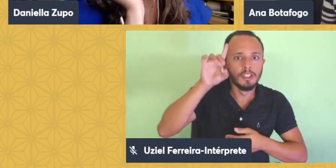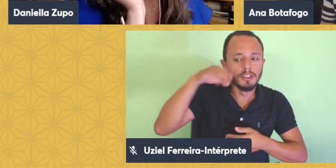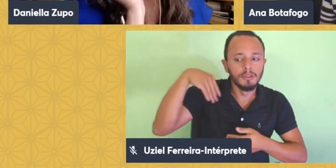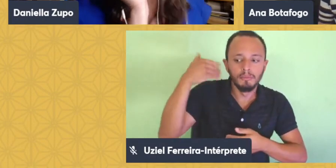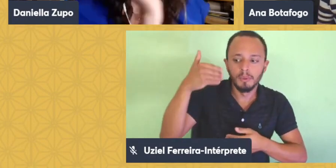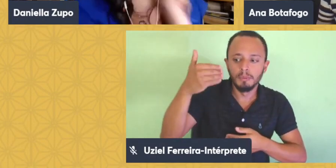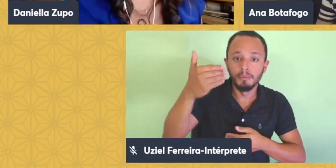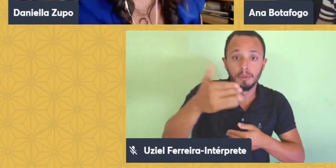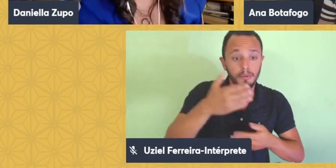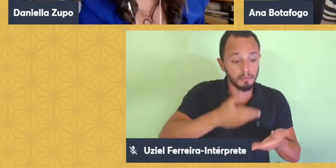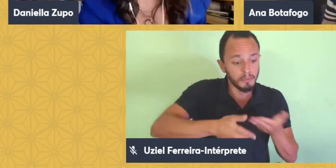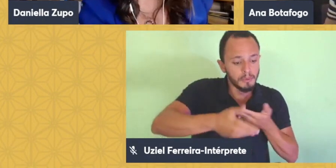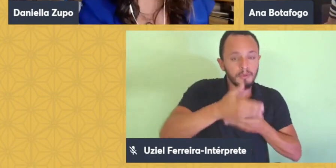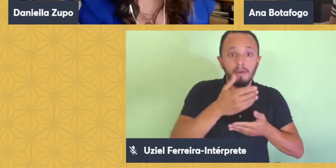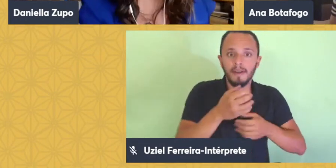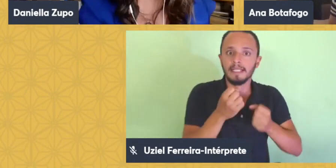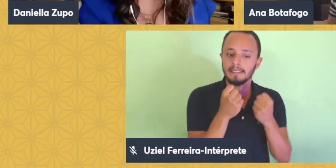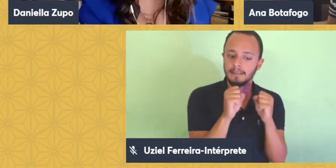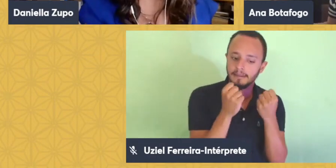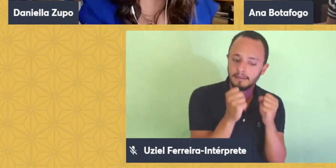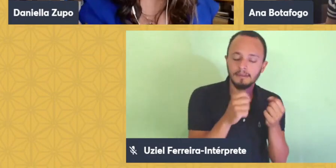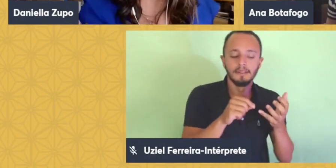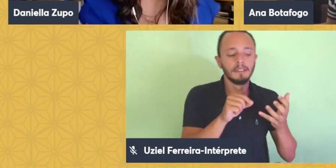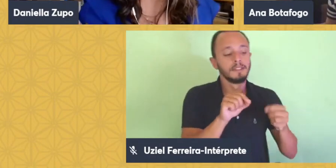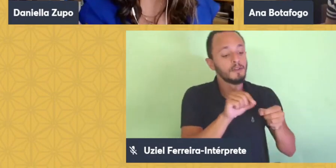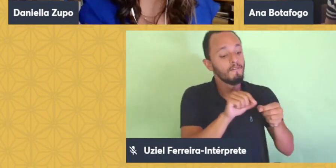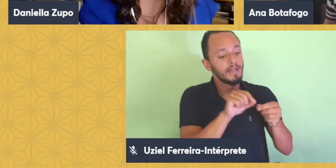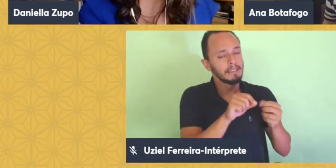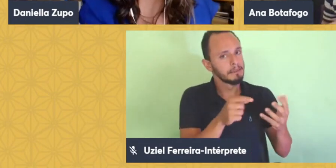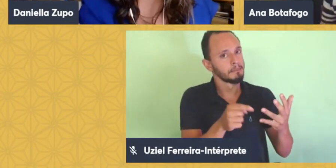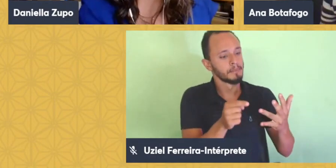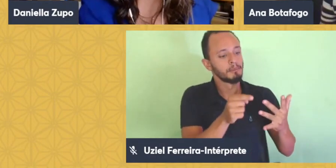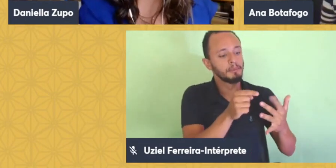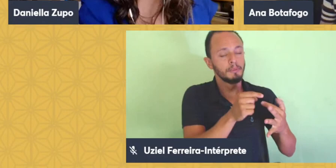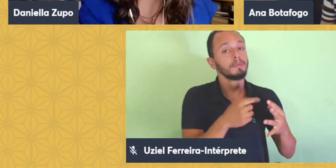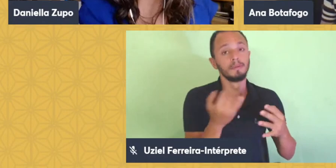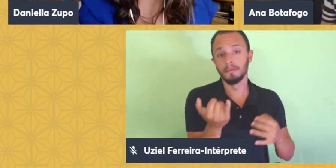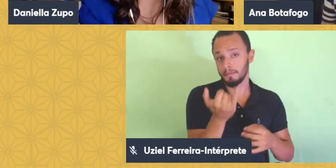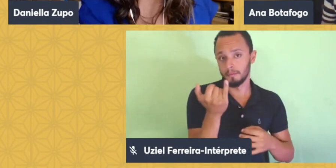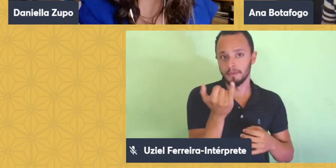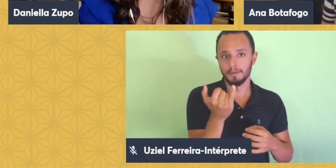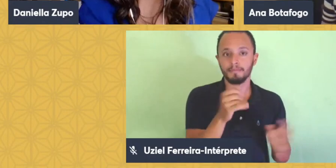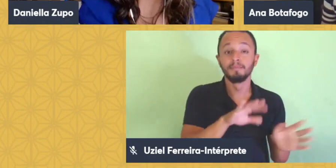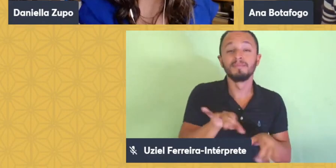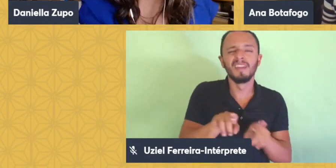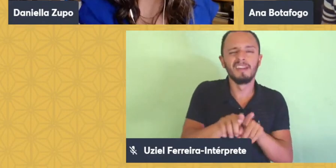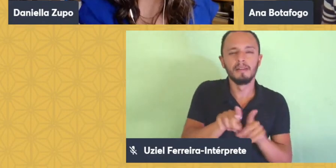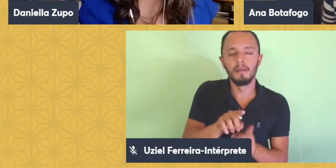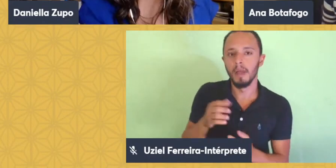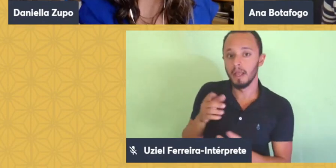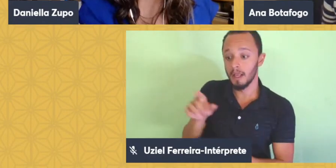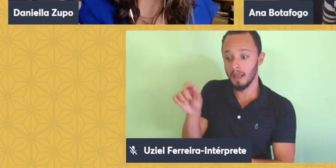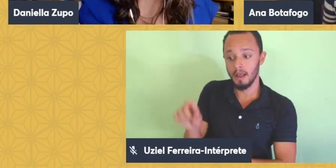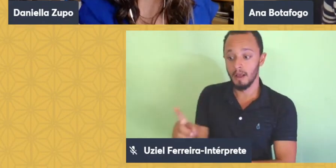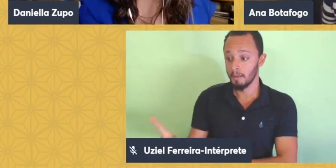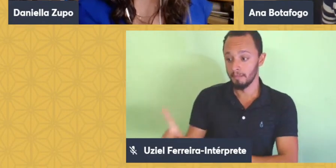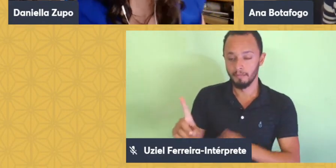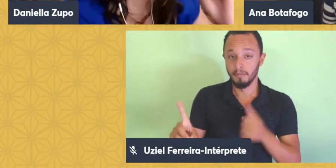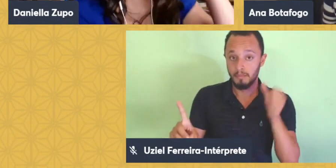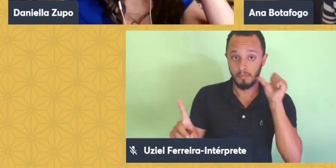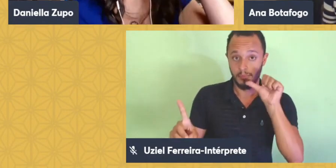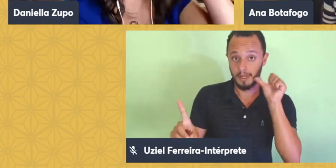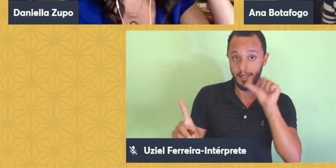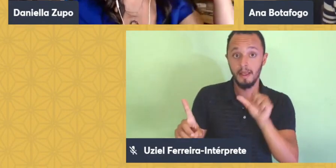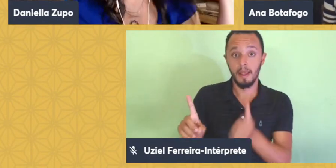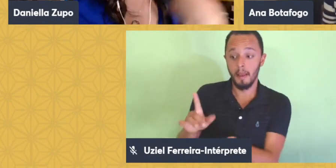a Daniela ainda conversando com uma ex-bailarina do Teatro Municipal ela me deu aqui uma